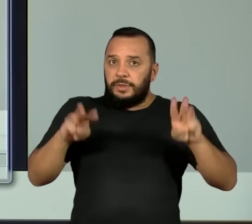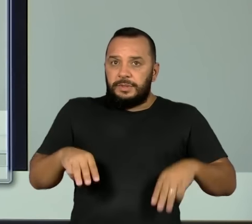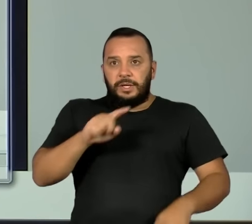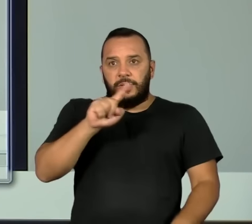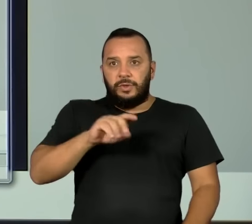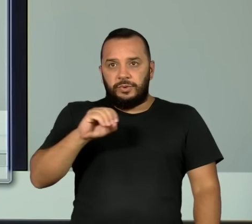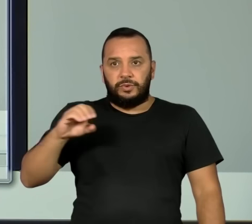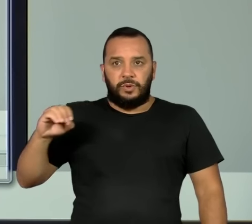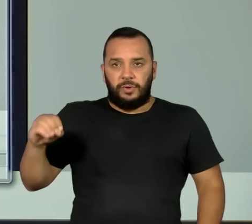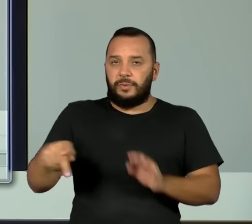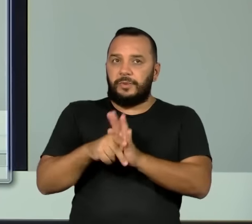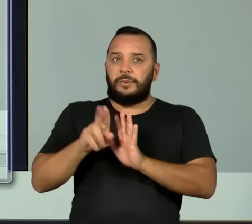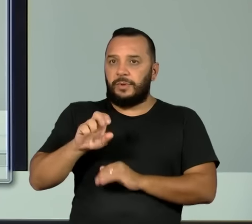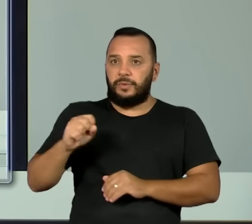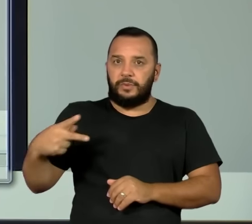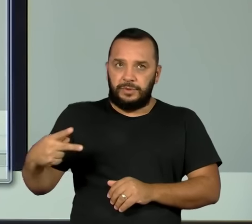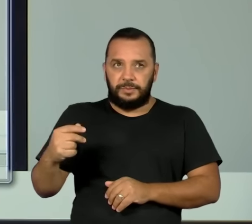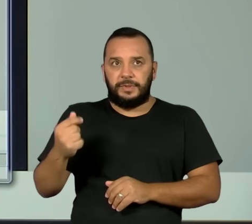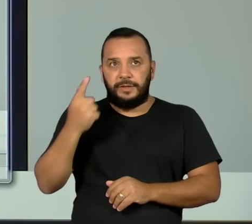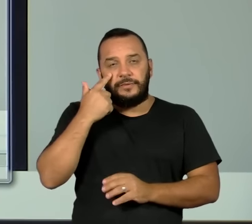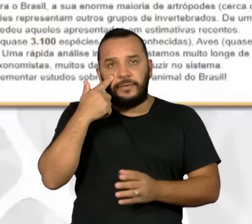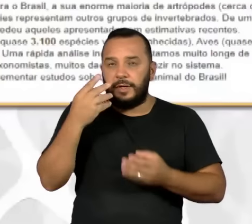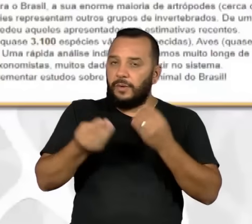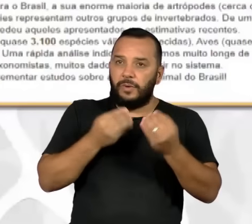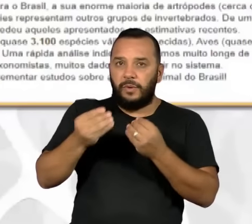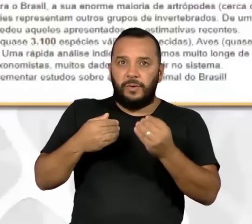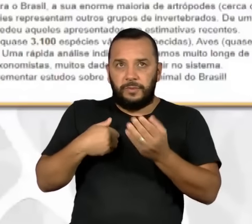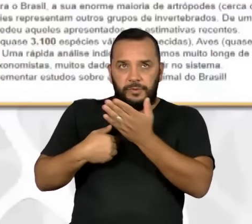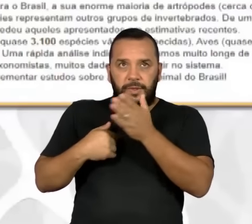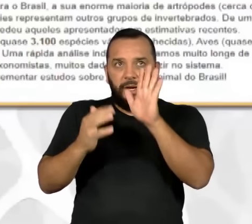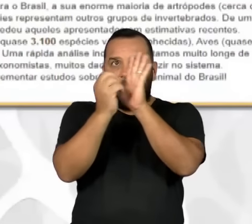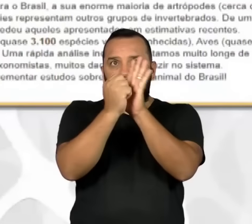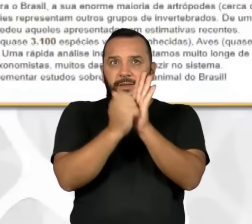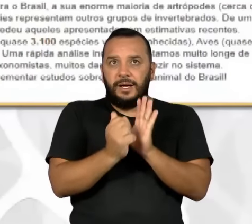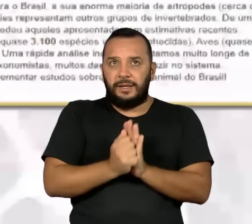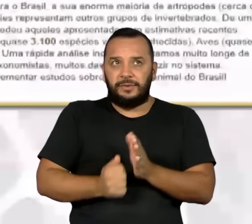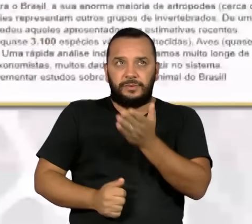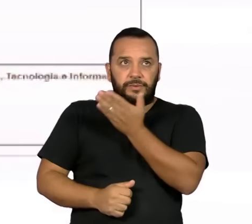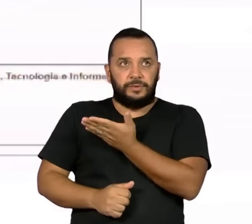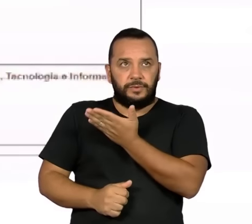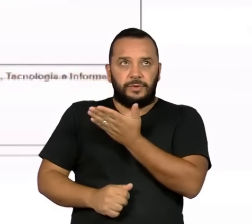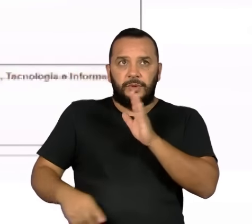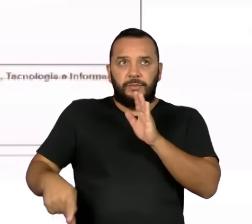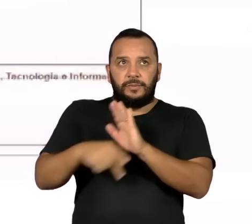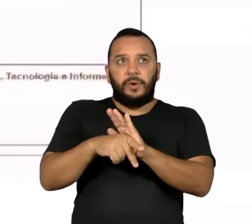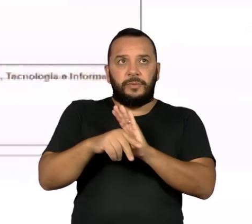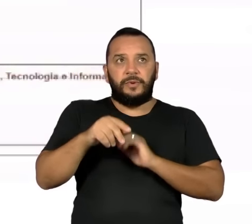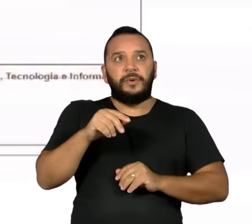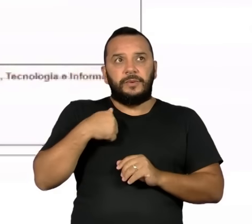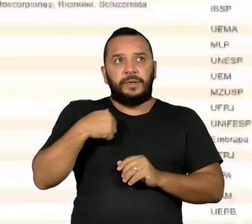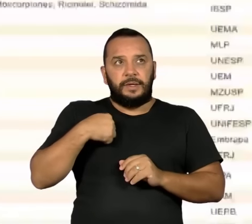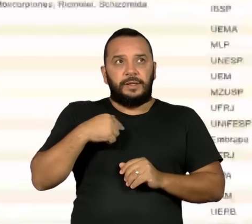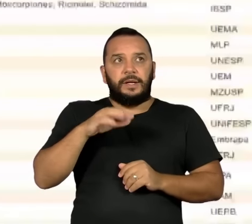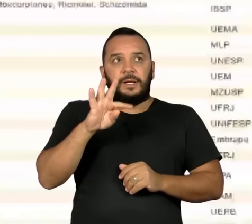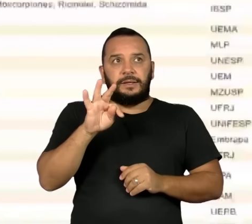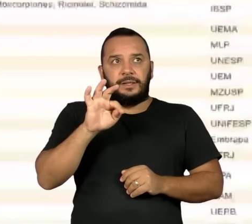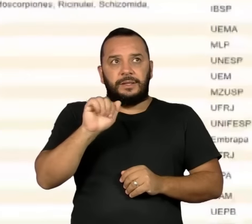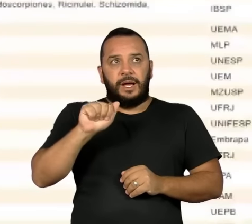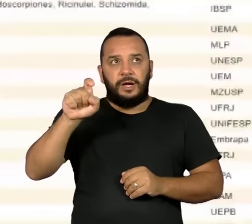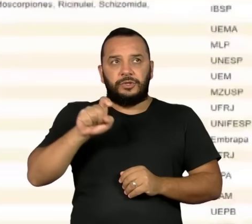da USP, ele coordena a sessão sobre moluscos do Catálogo Taxonômico da Fauna do Brasil, disponível para